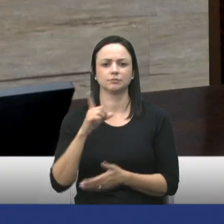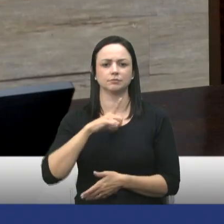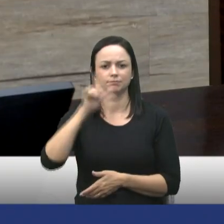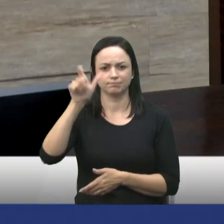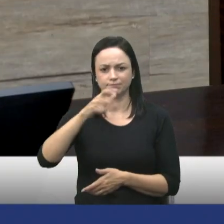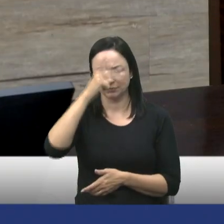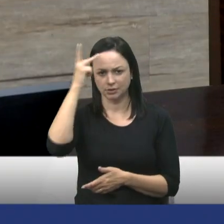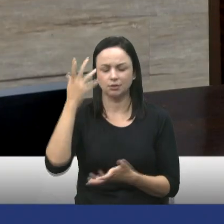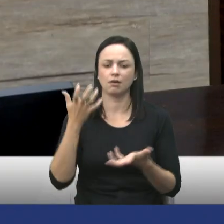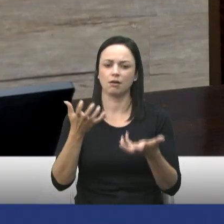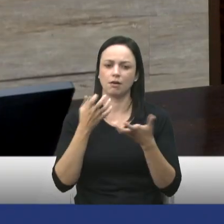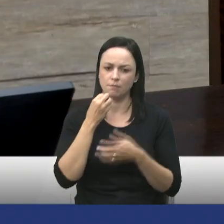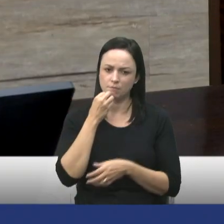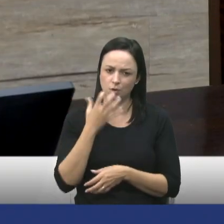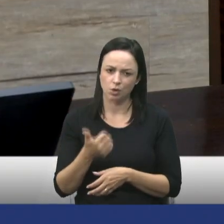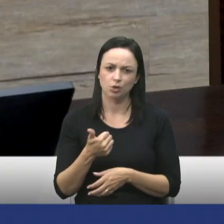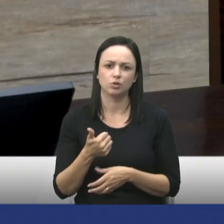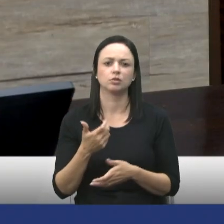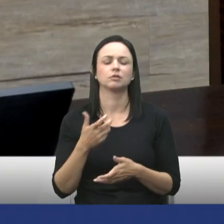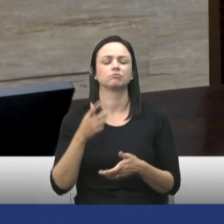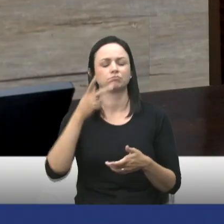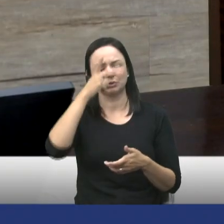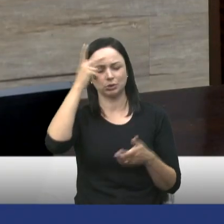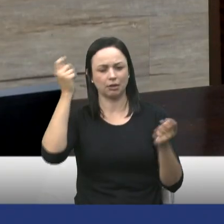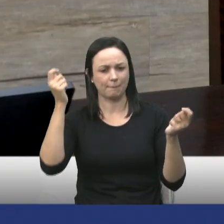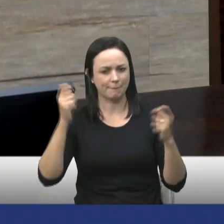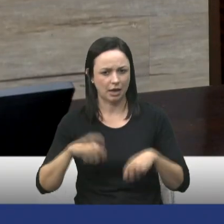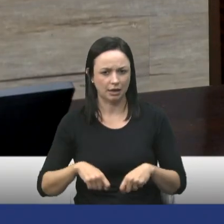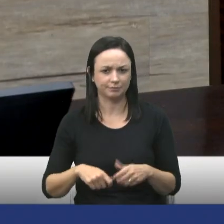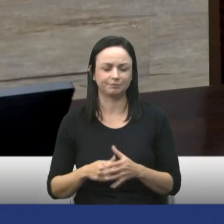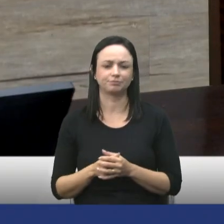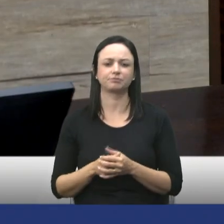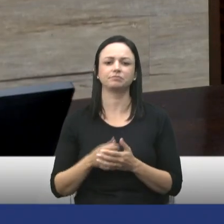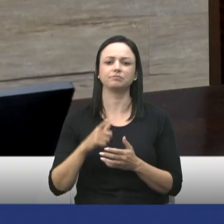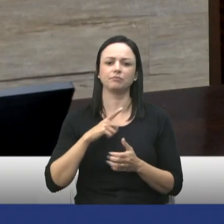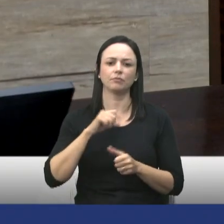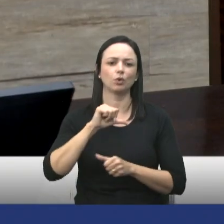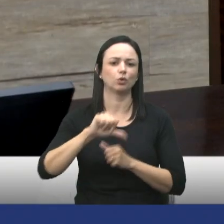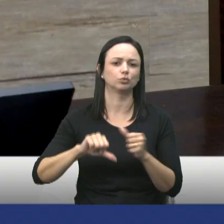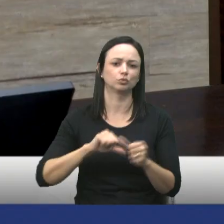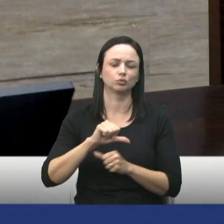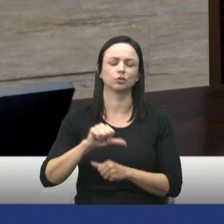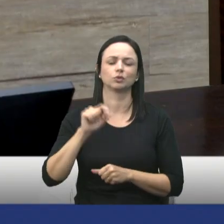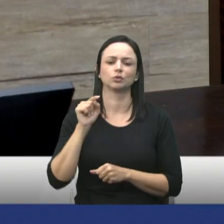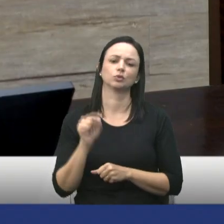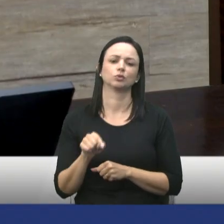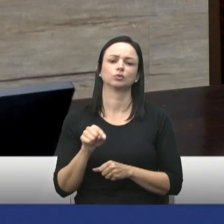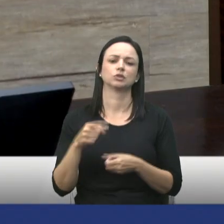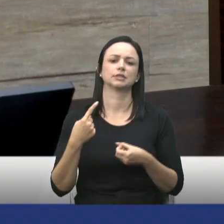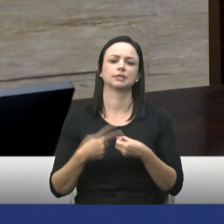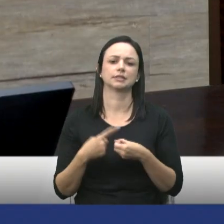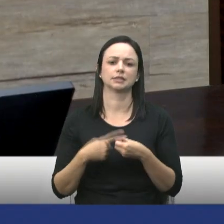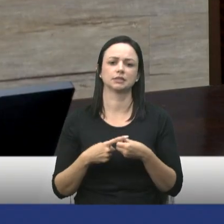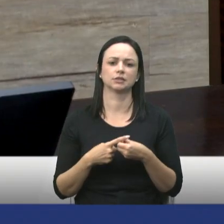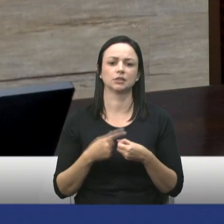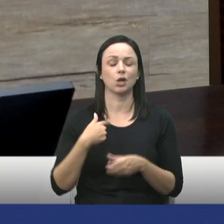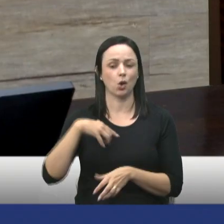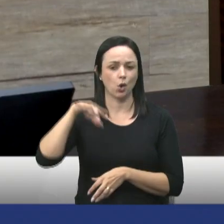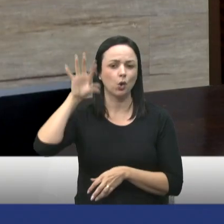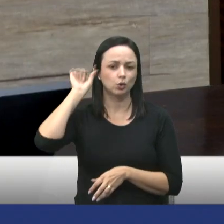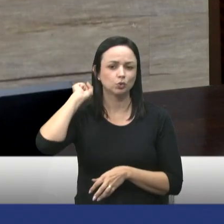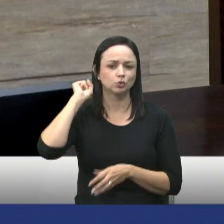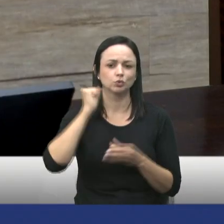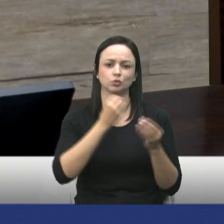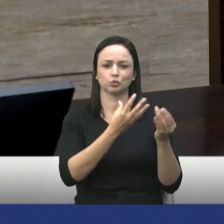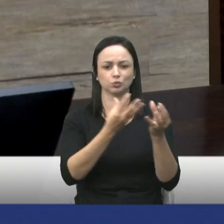bem intencionada, uma pessoa capaz, uma pessoa que está transformando, certo? A cidade, e eu ouço, muitos